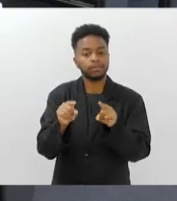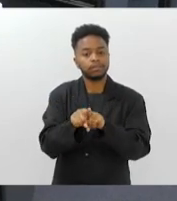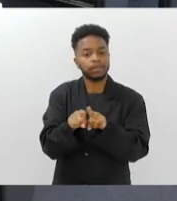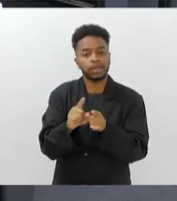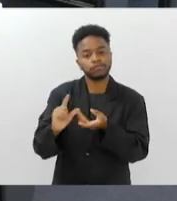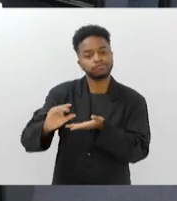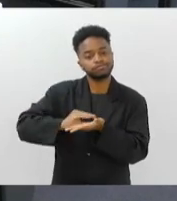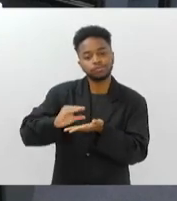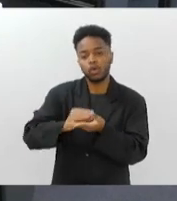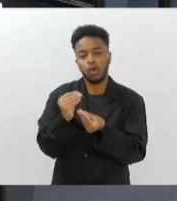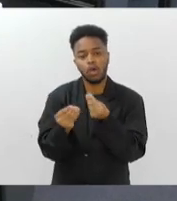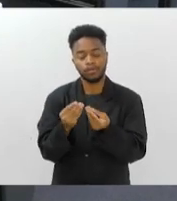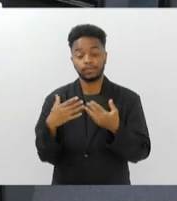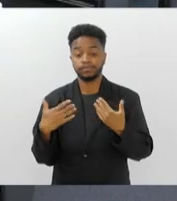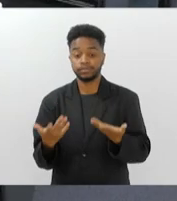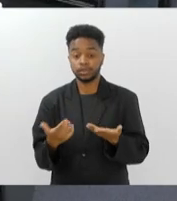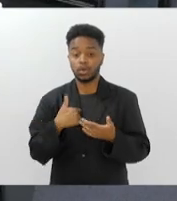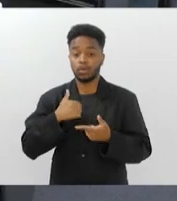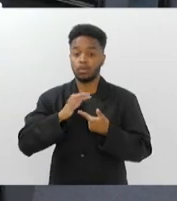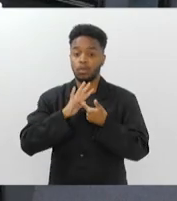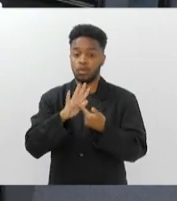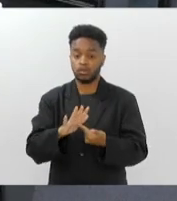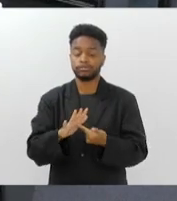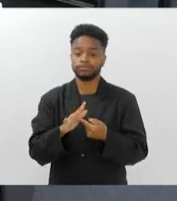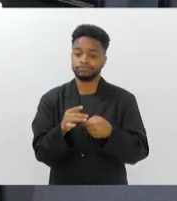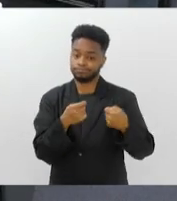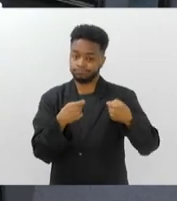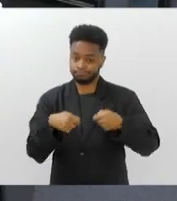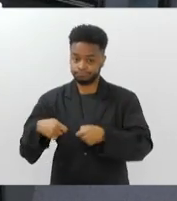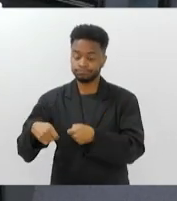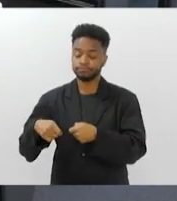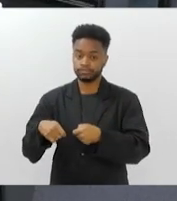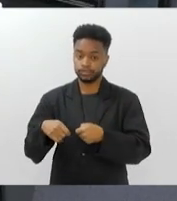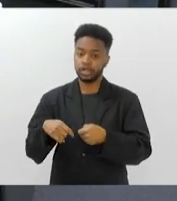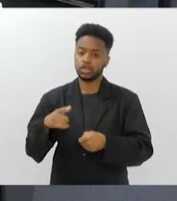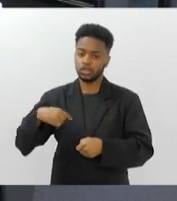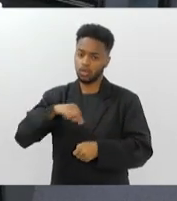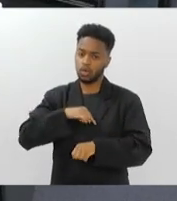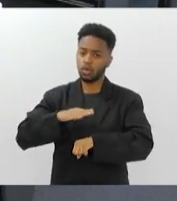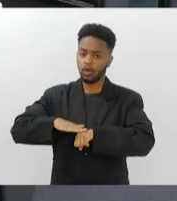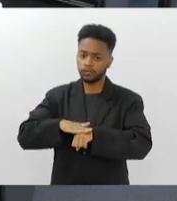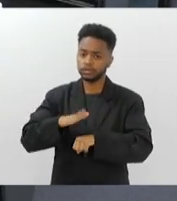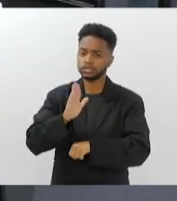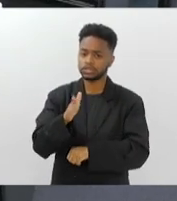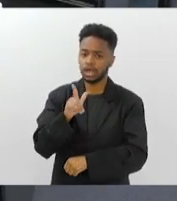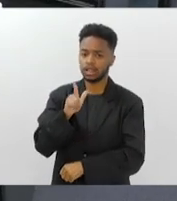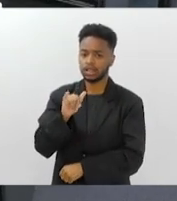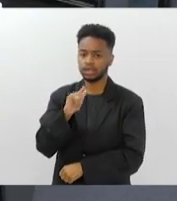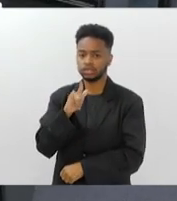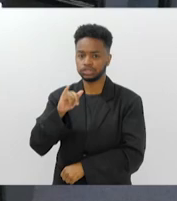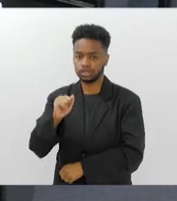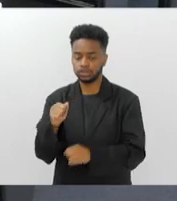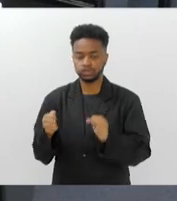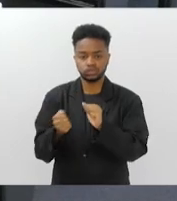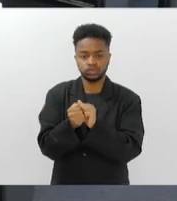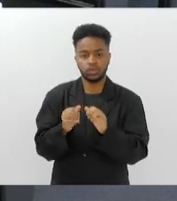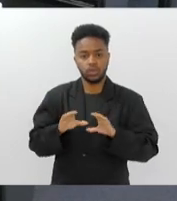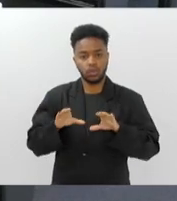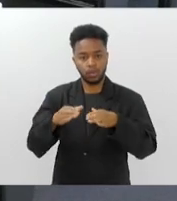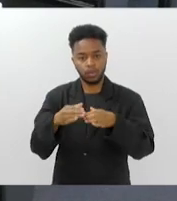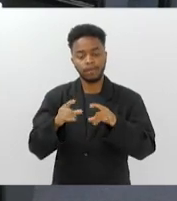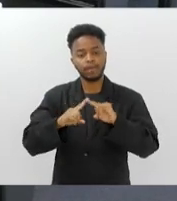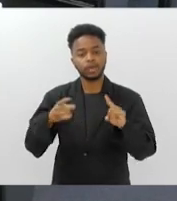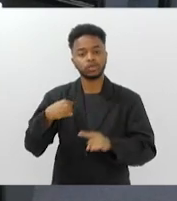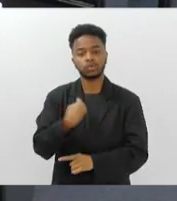então colocar aqui como uma demanda né nós já temos conversado com seu mandato com a Lídia na comissão no movimento é nosso